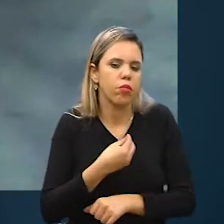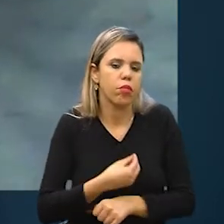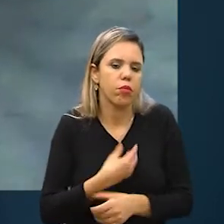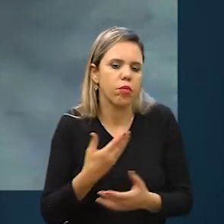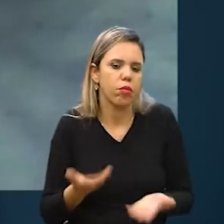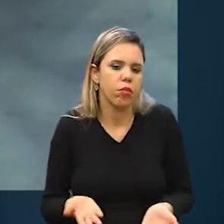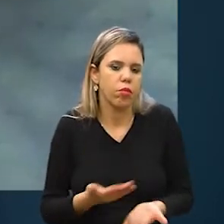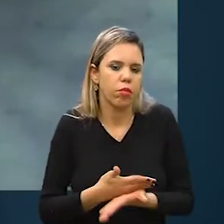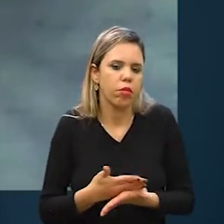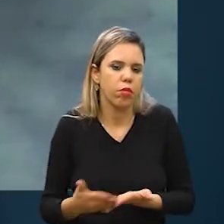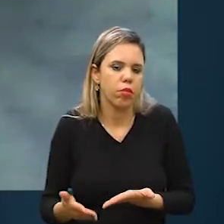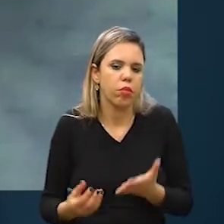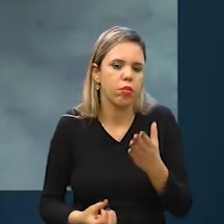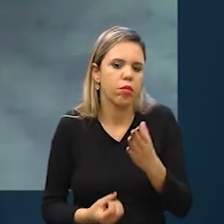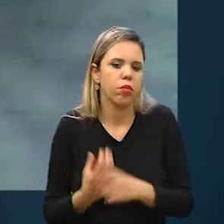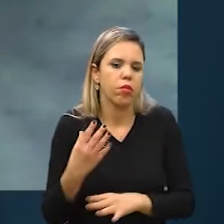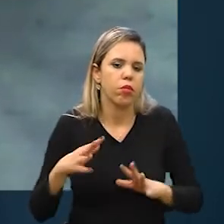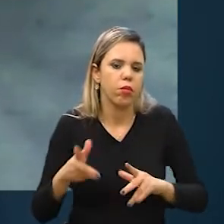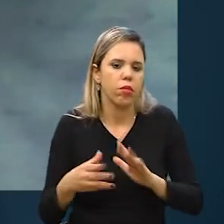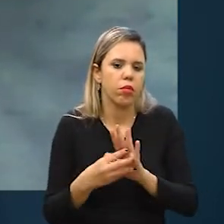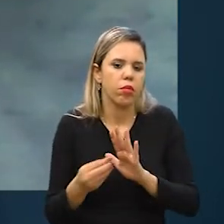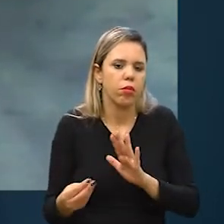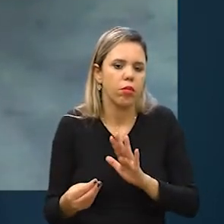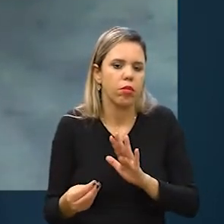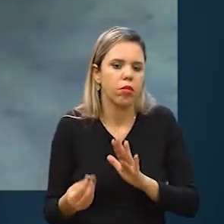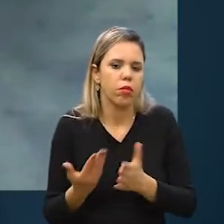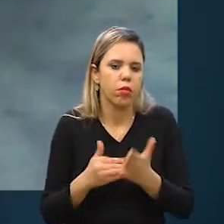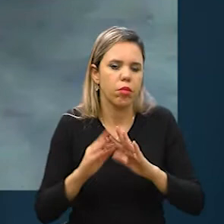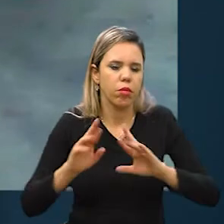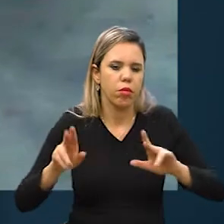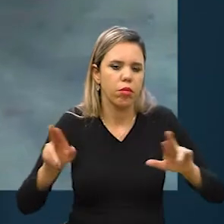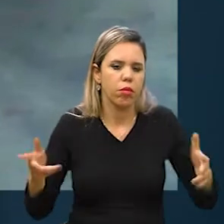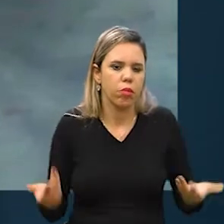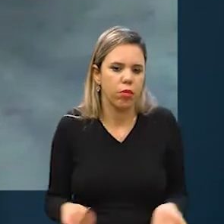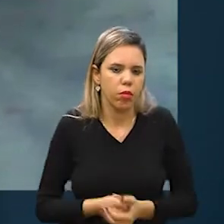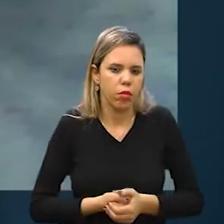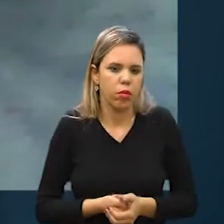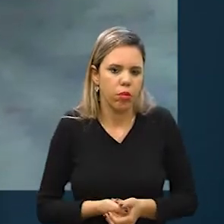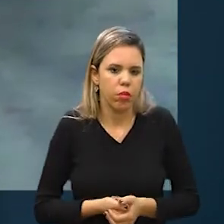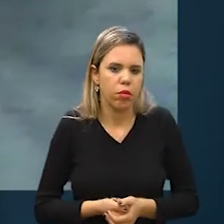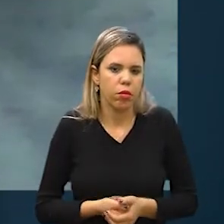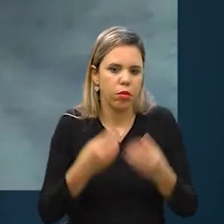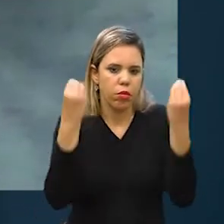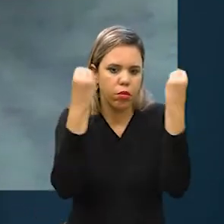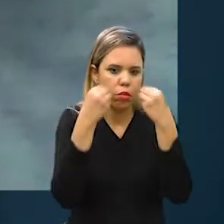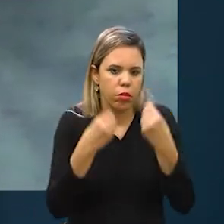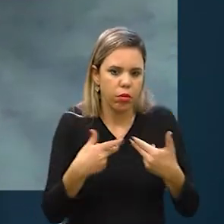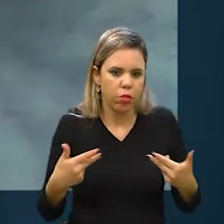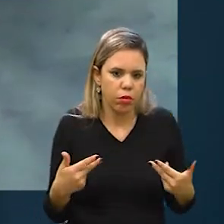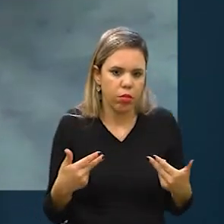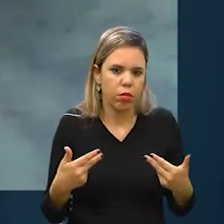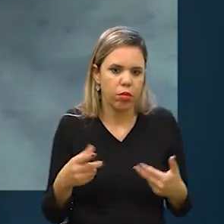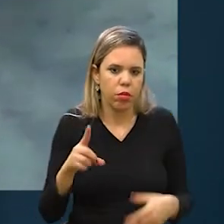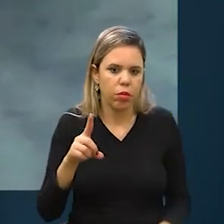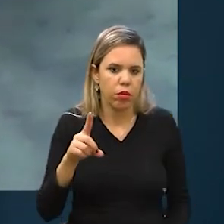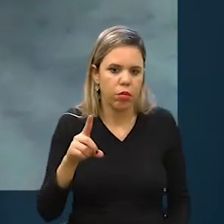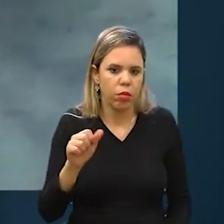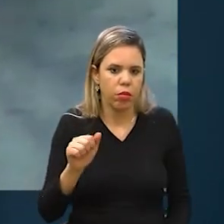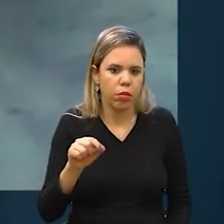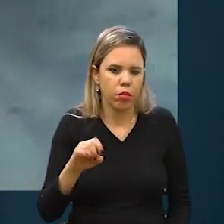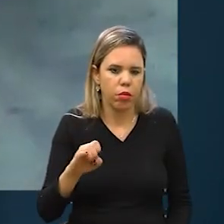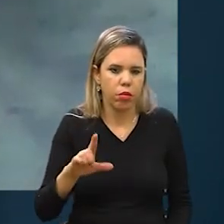vida. E eu comecei a criar todo o modelo de uma escola diferenciada, né, na área da beleza. O